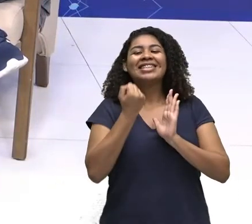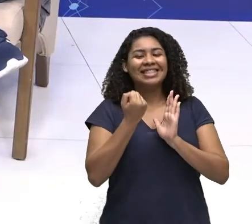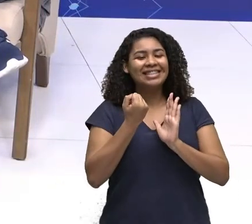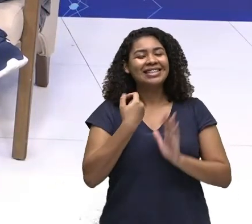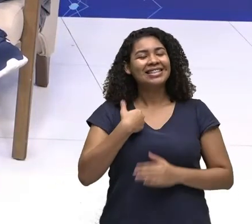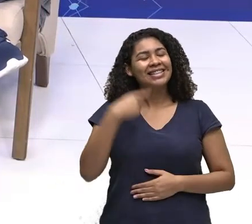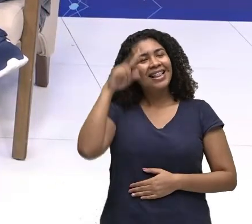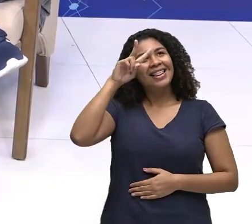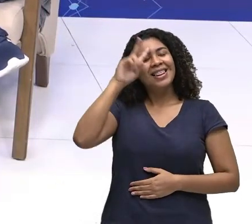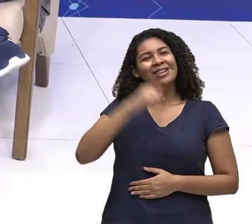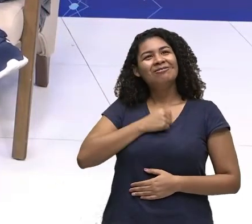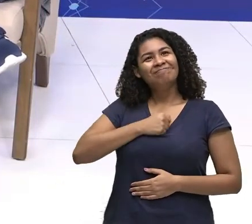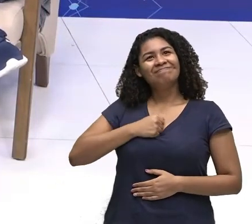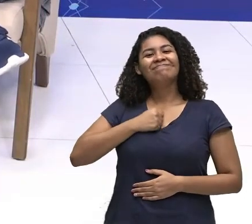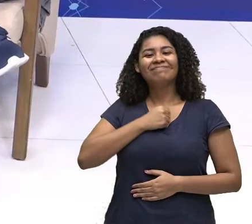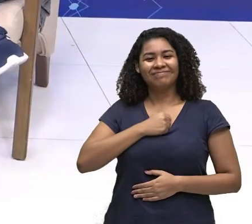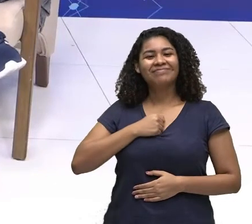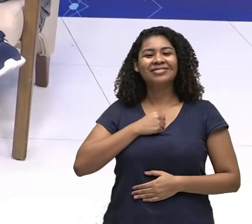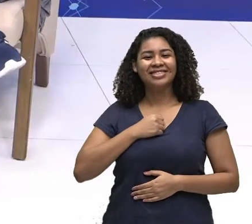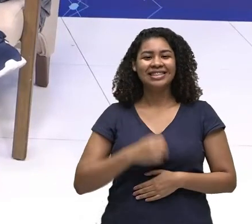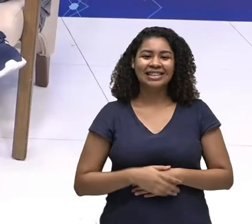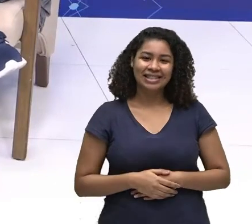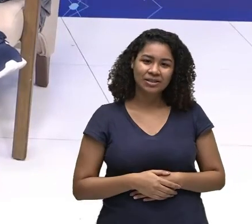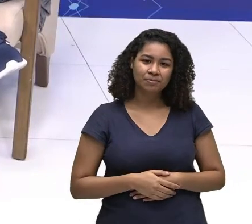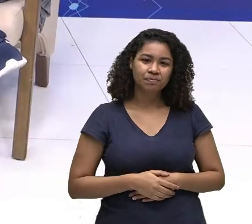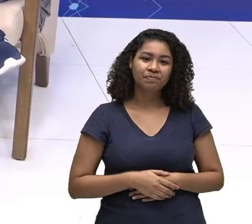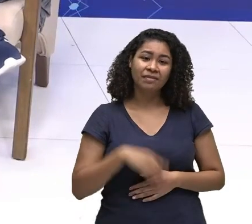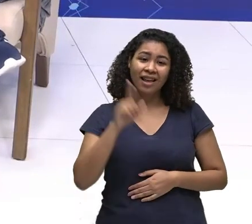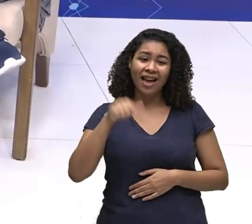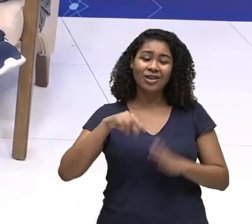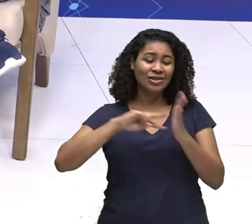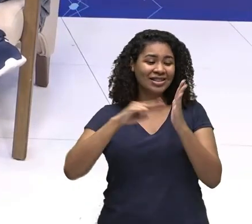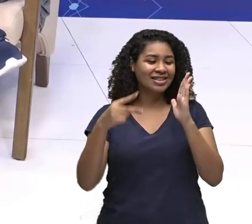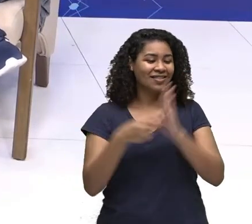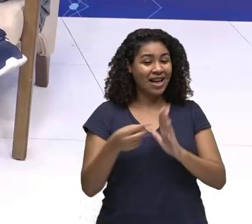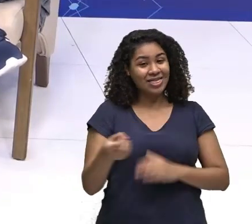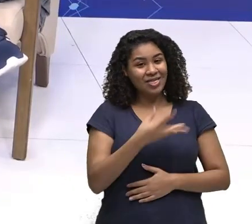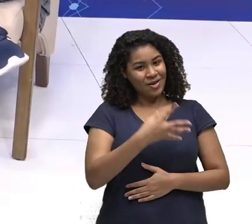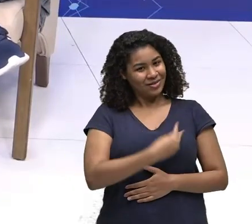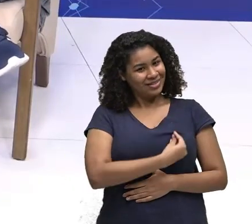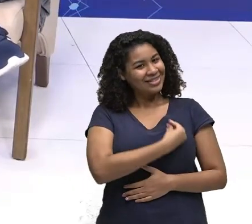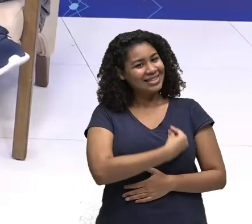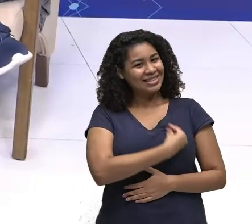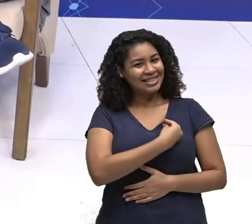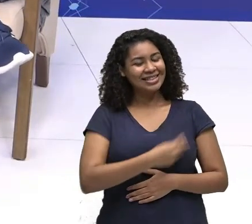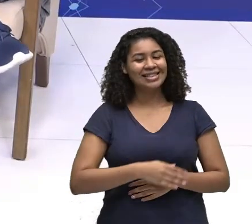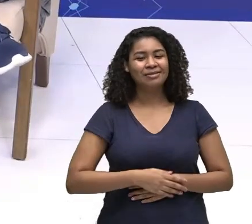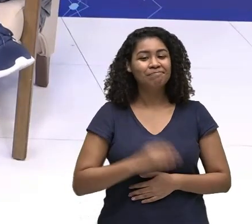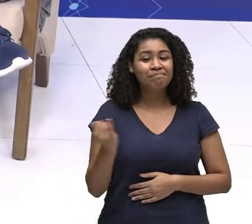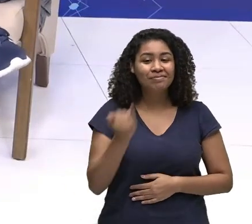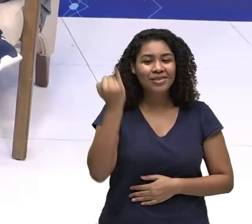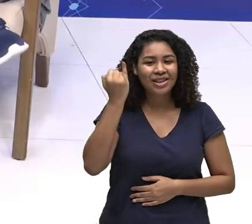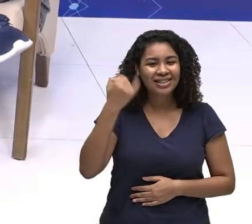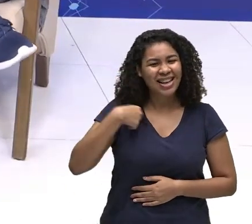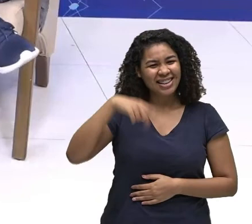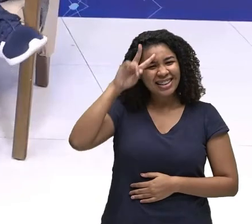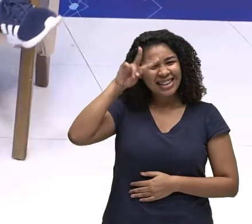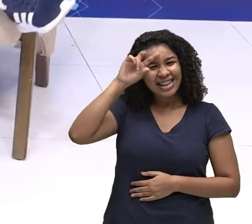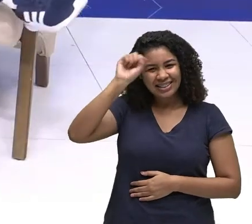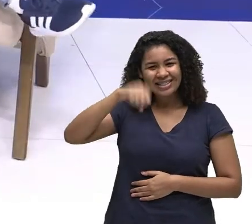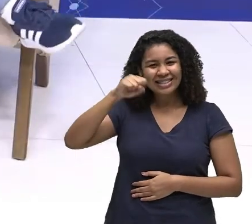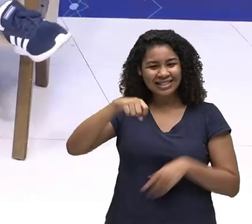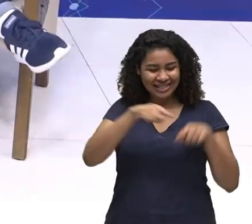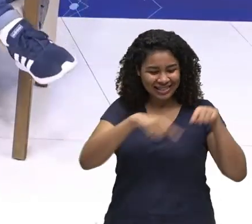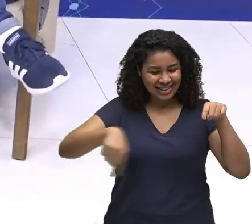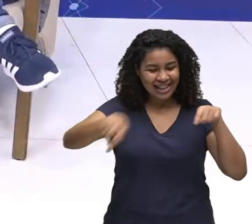evento marcou a minha história. Sim, são esses significados, né? É importante que a gente... Eu lembro dessa pista de atletismo, eu dei uma